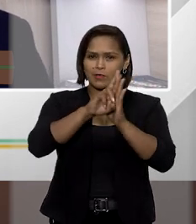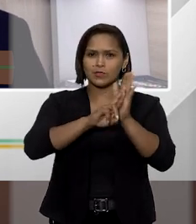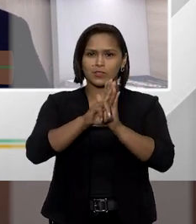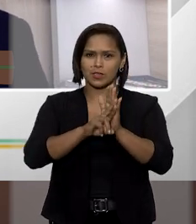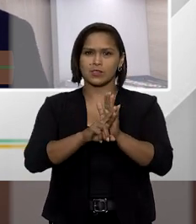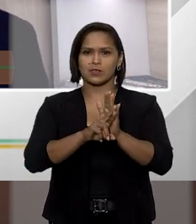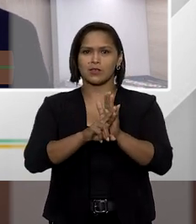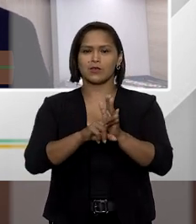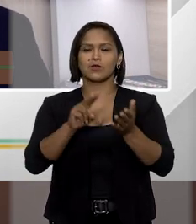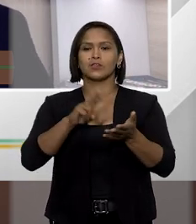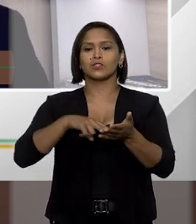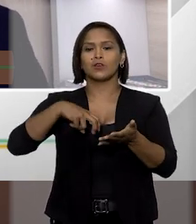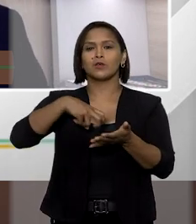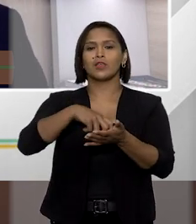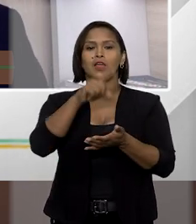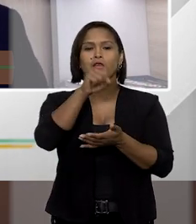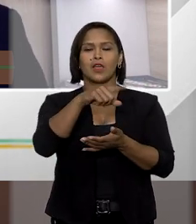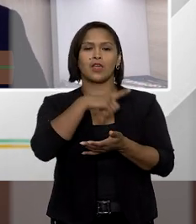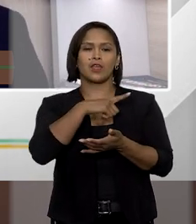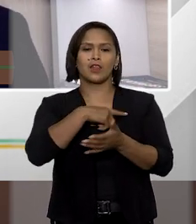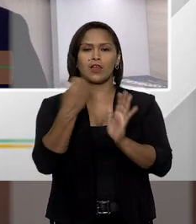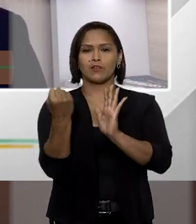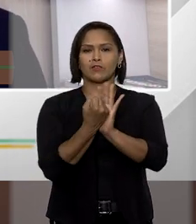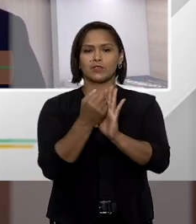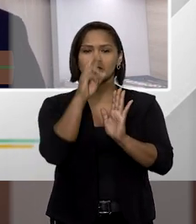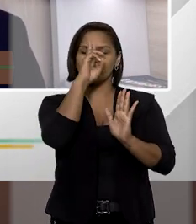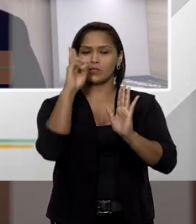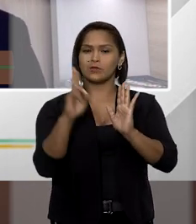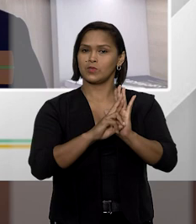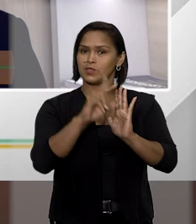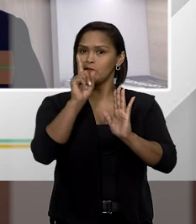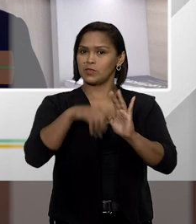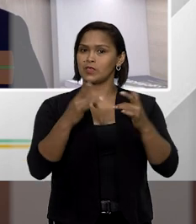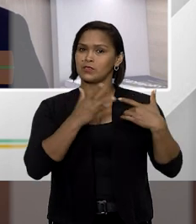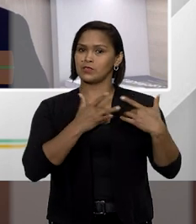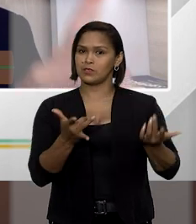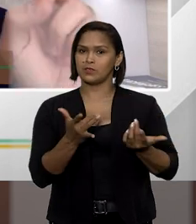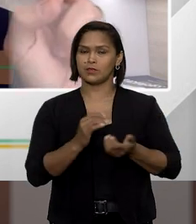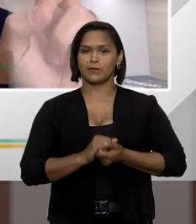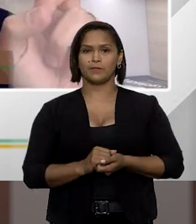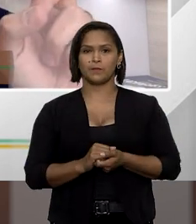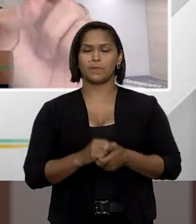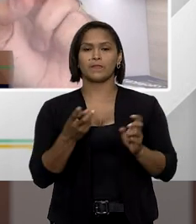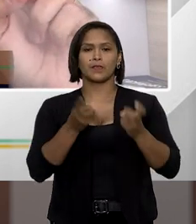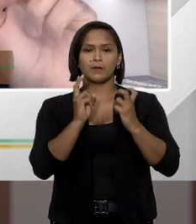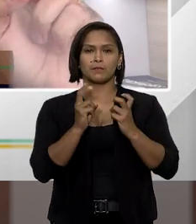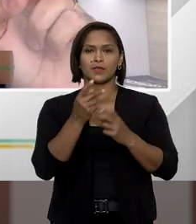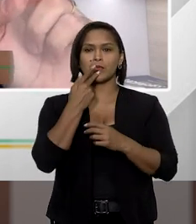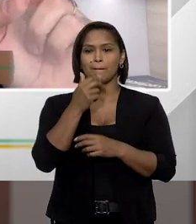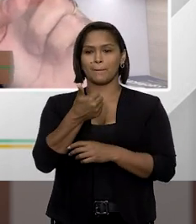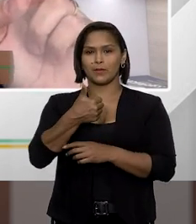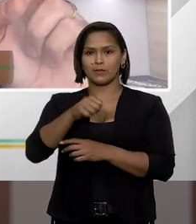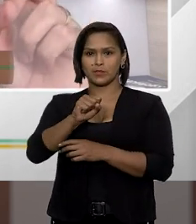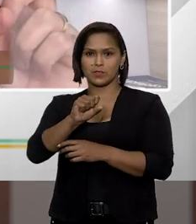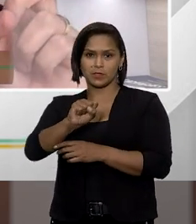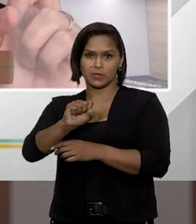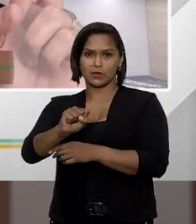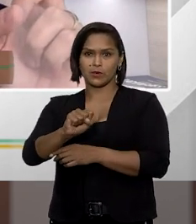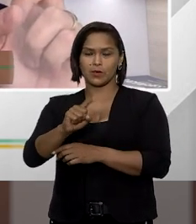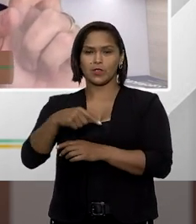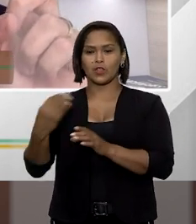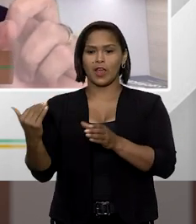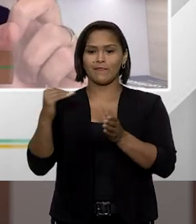investigação, sob pena de ter ali uma fixação de responsabilidade solidária. E veja, a gente fala de